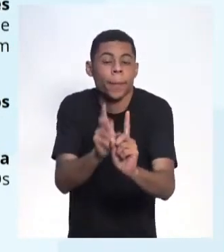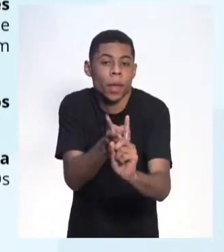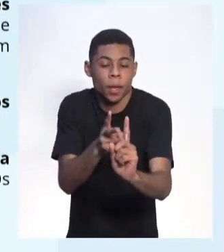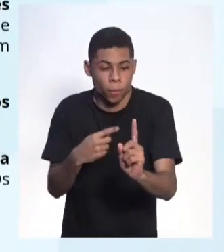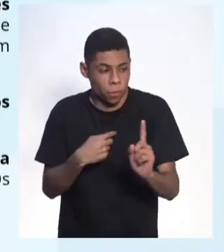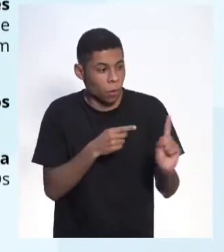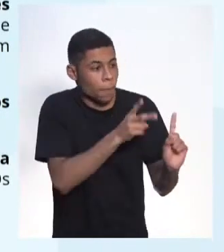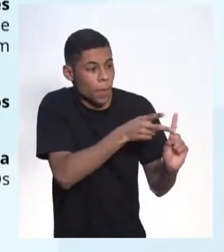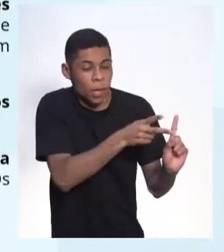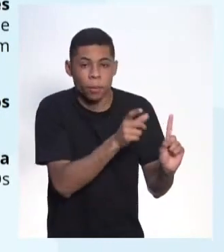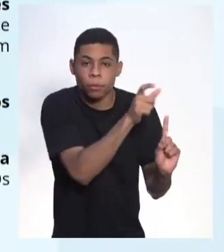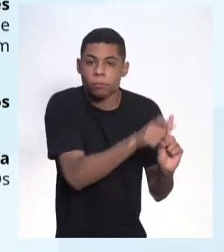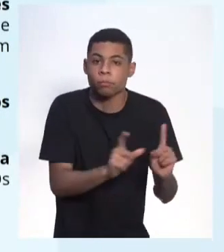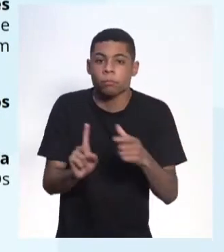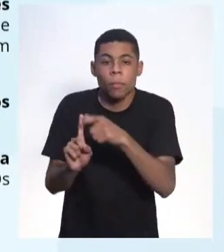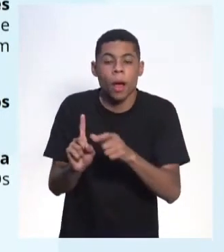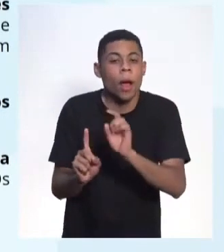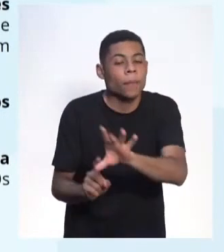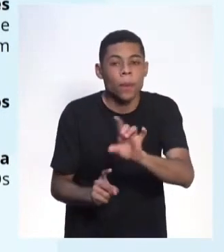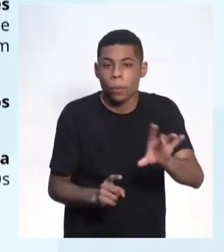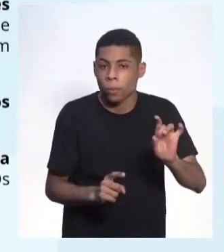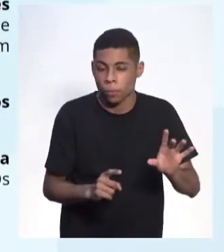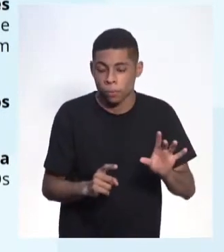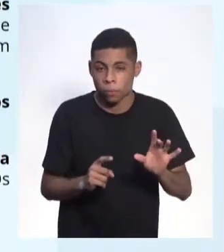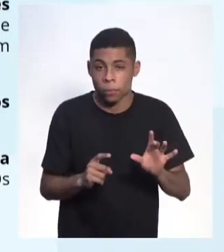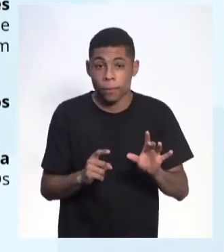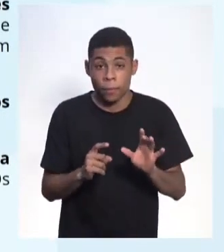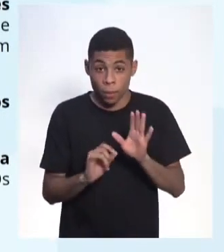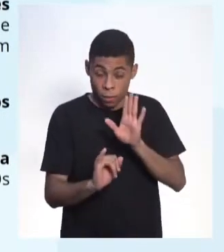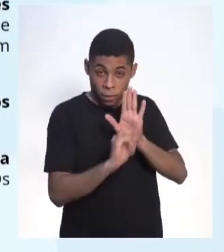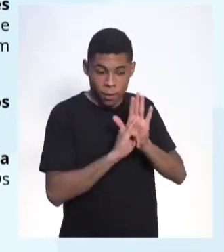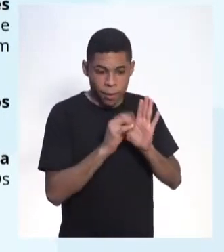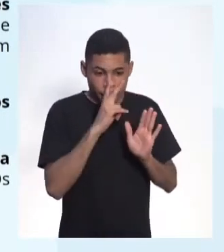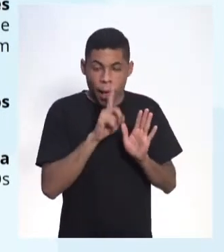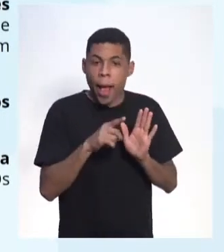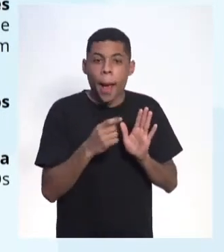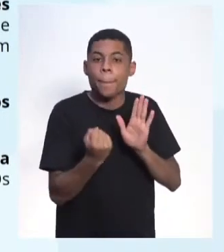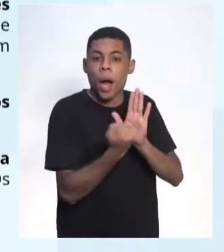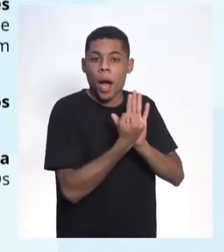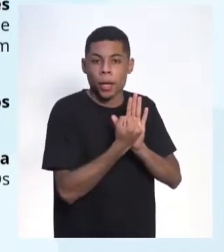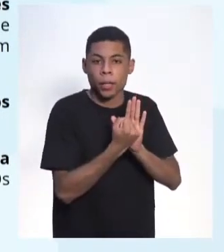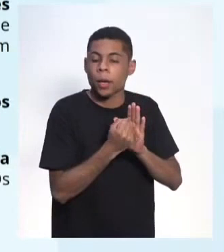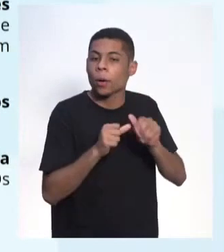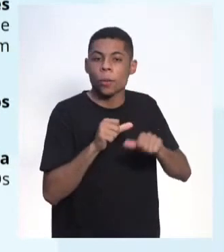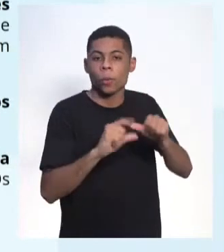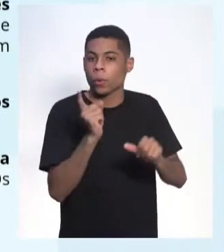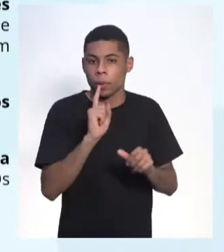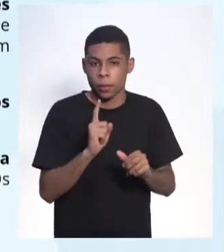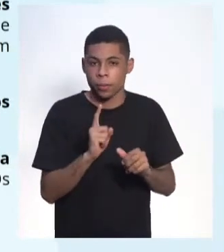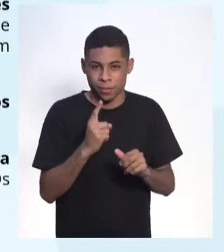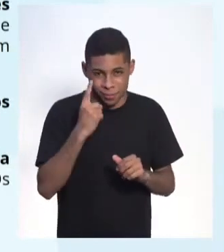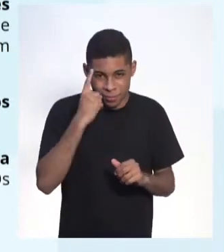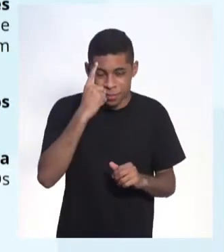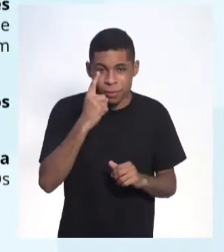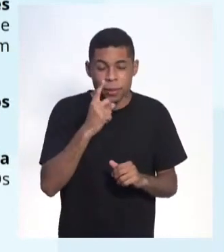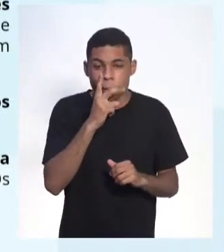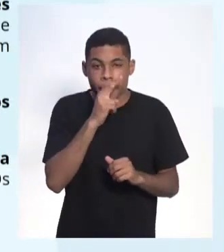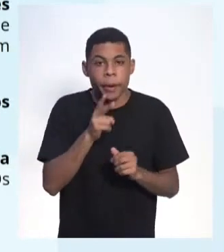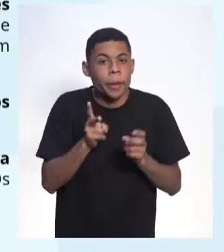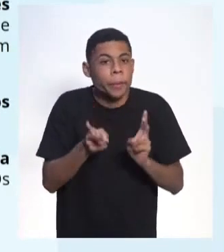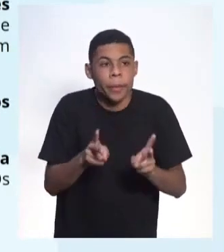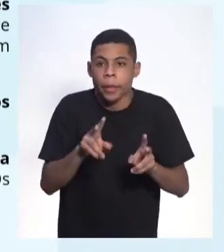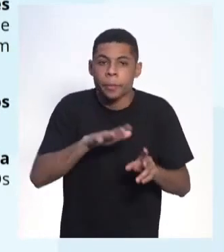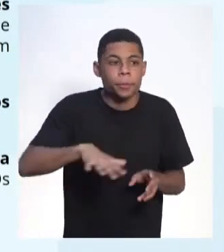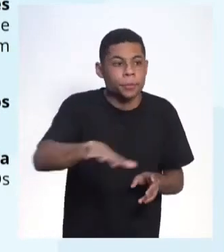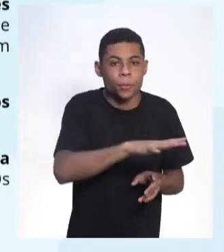e essas identidades, né, elas vão produzindo marcas irredutíveis dentro de uma temporalidade,